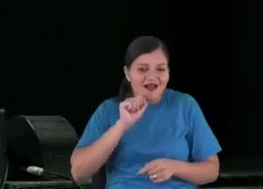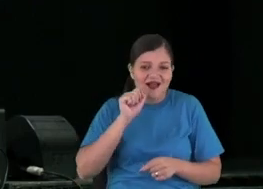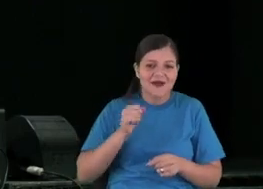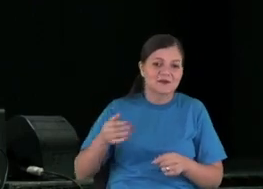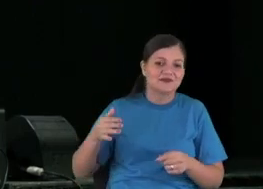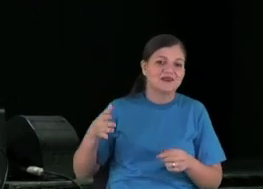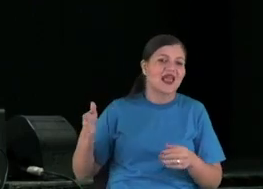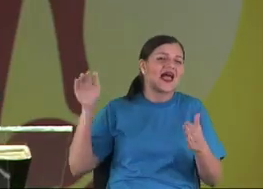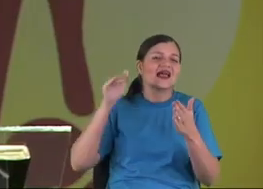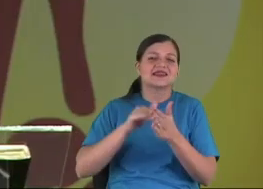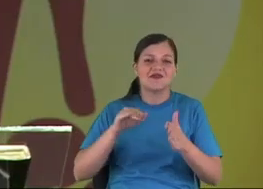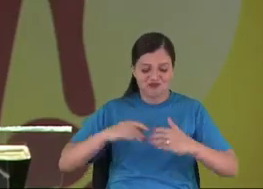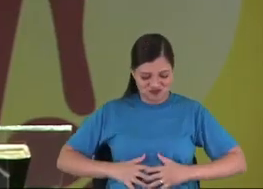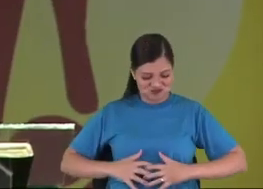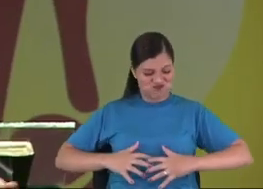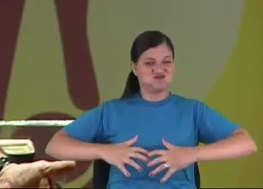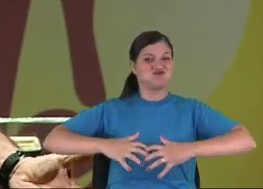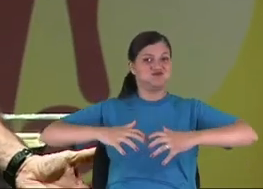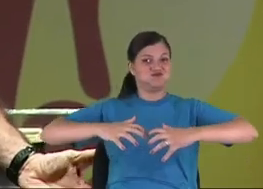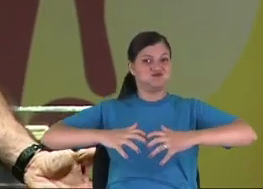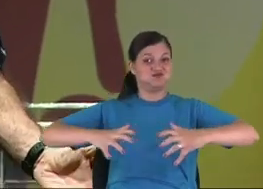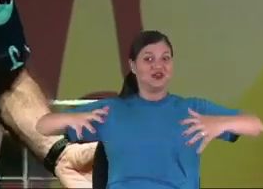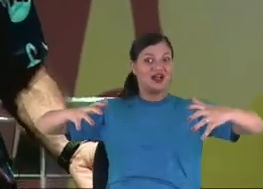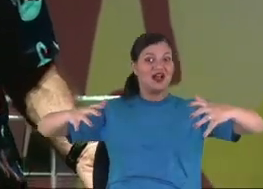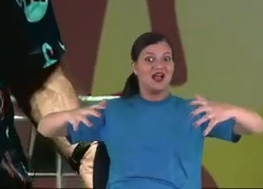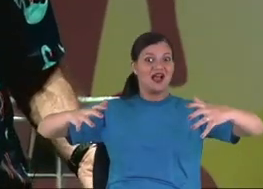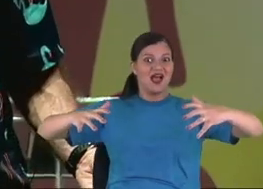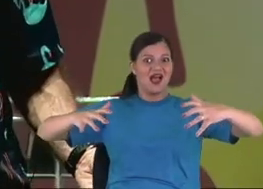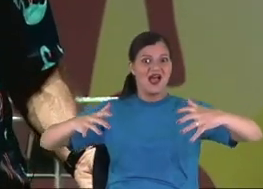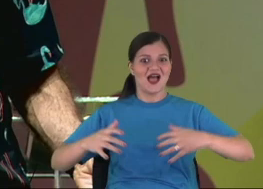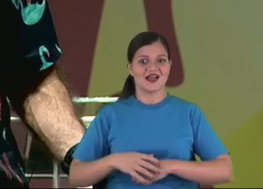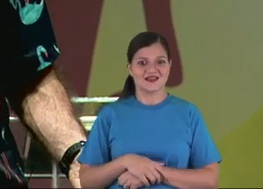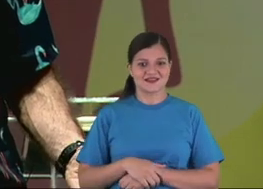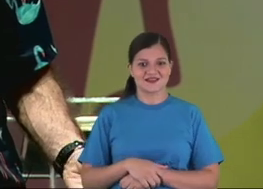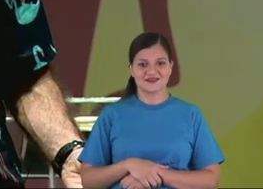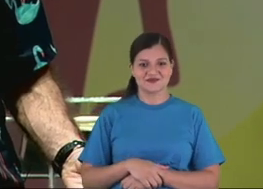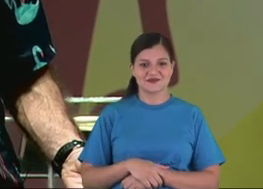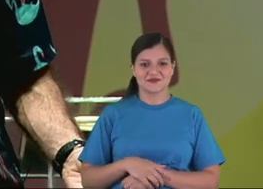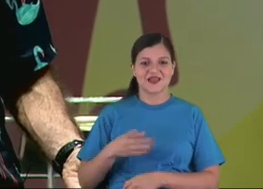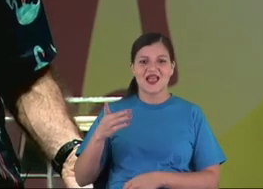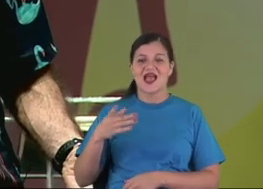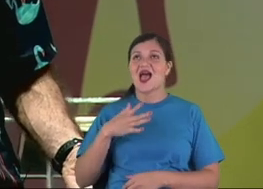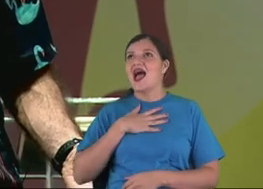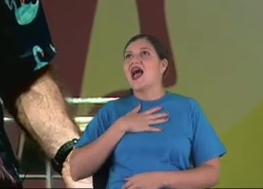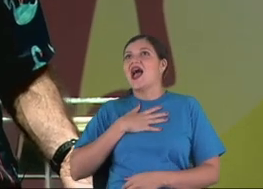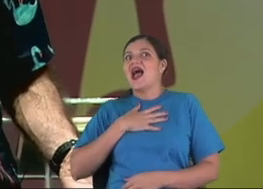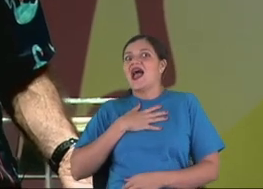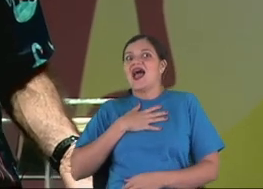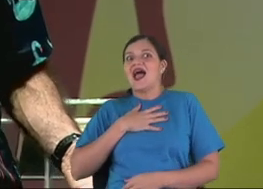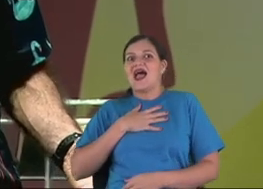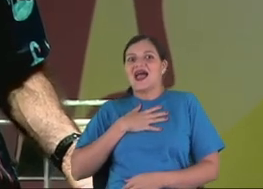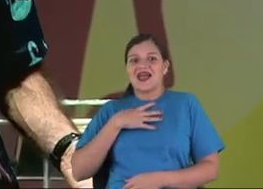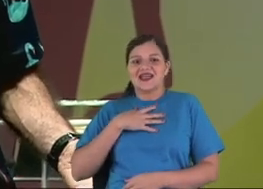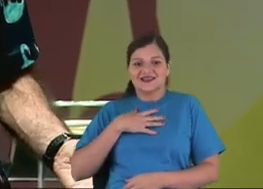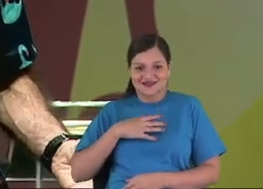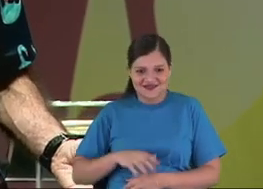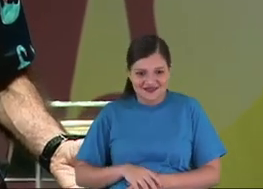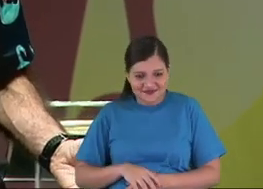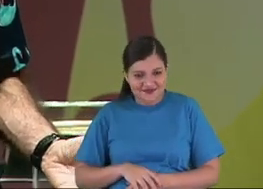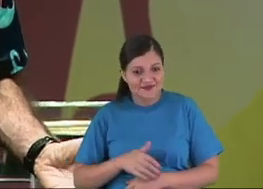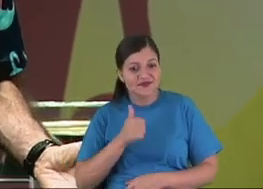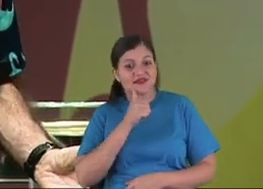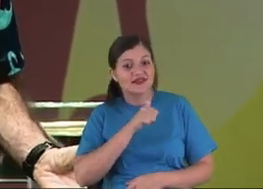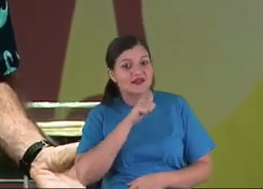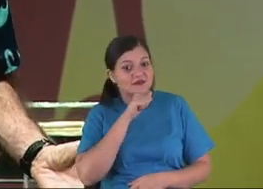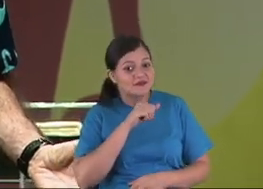você explodir. Uou! É o meu dia de ir para o céu, né? Ela disse, eu